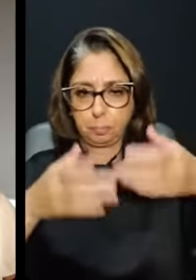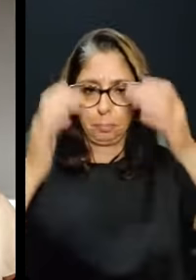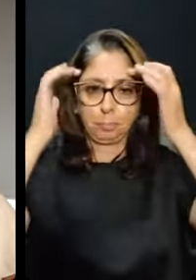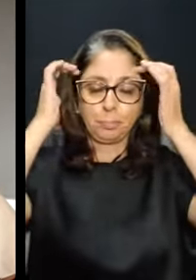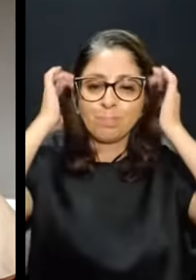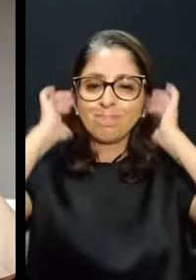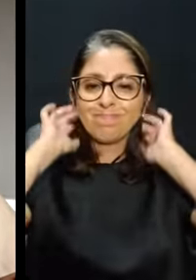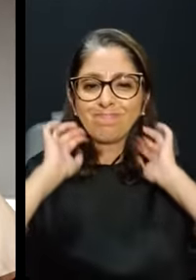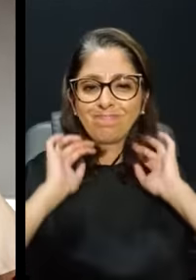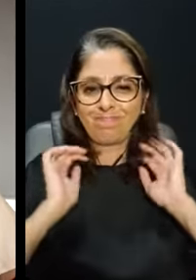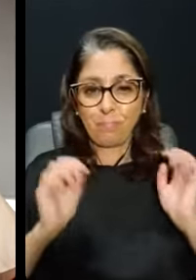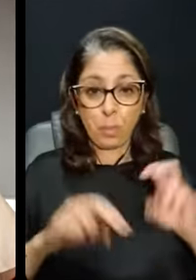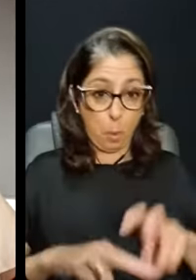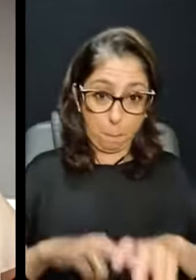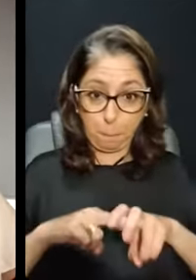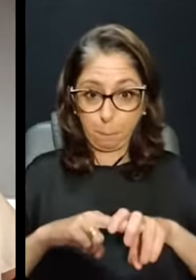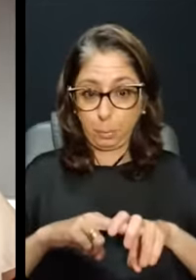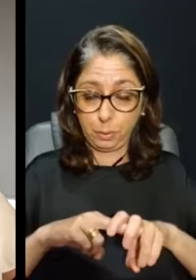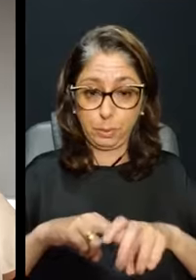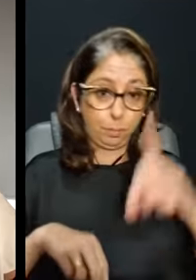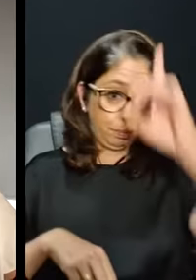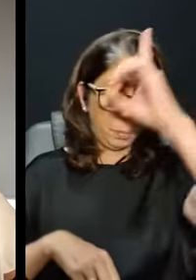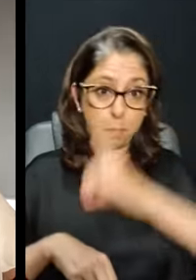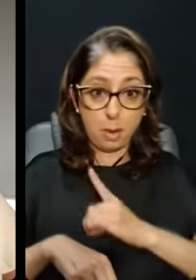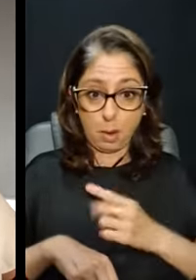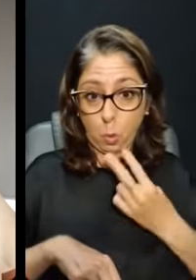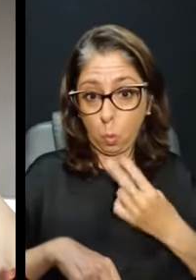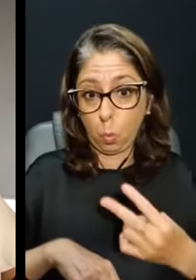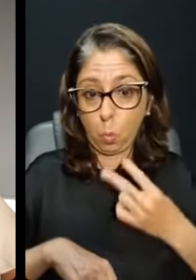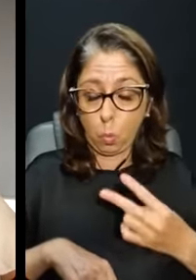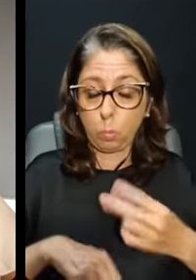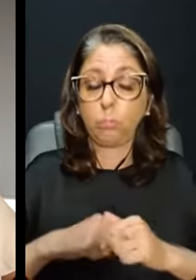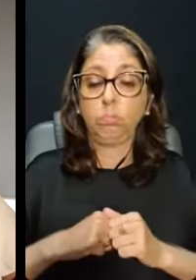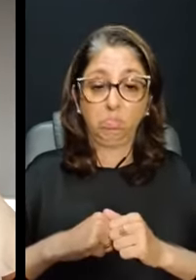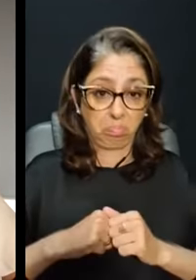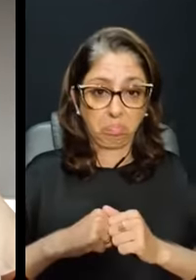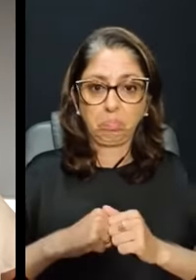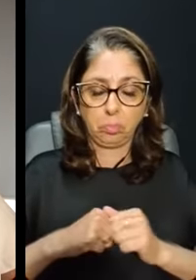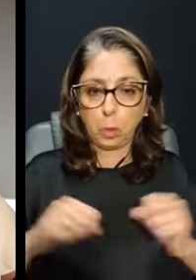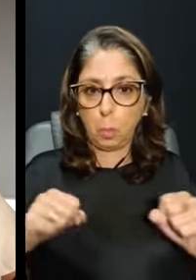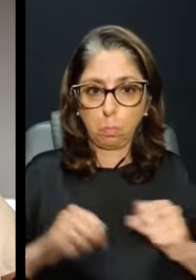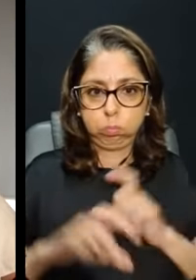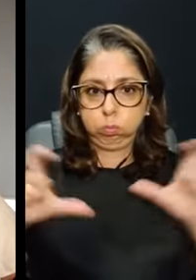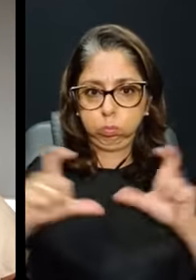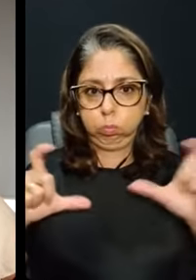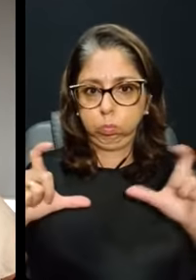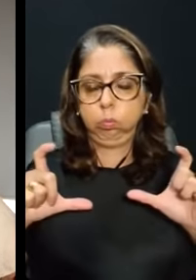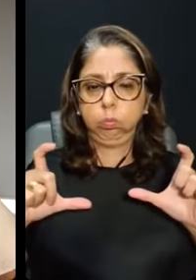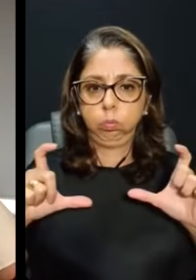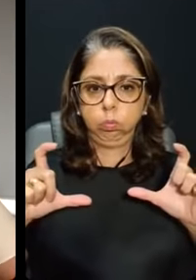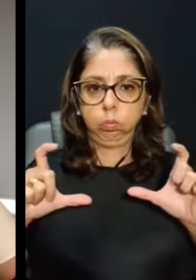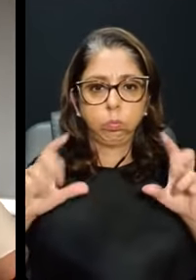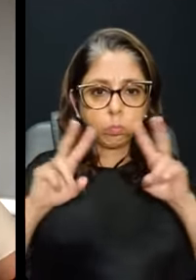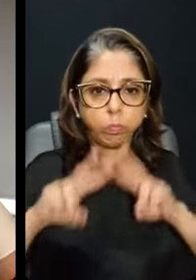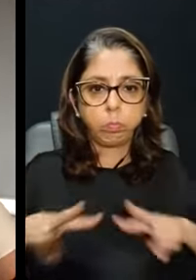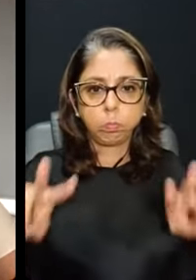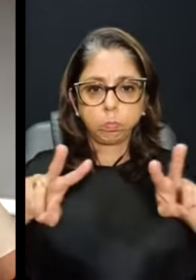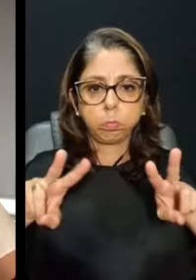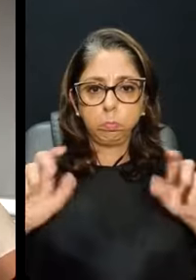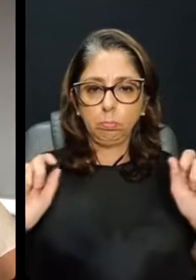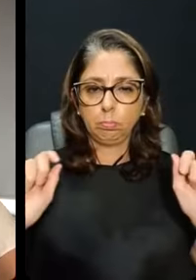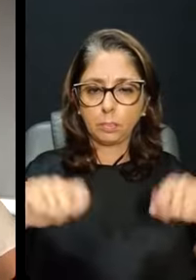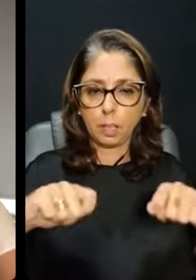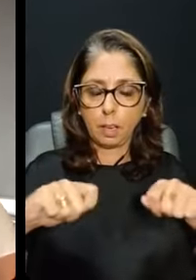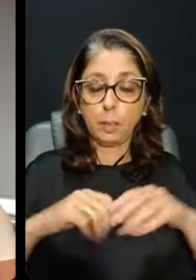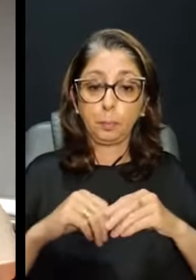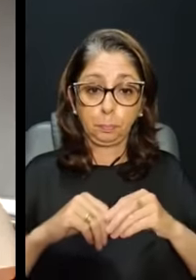muito interessante nesse sentido. Então é uma cor que dá um alto contraste. E aí chegou uma pessoa lá fazendo uma visitação na casa e